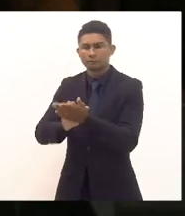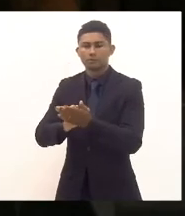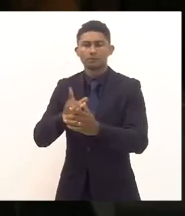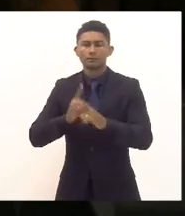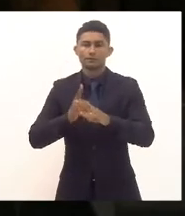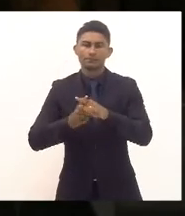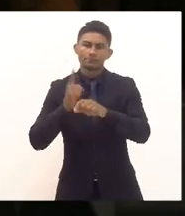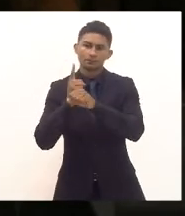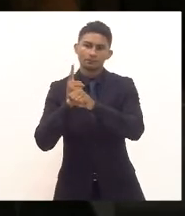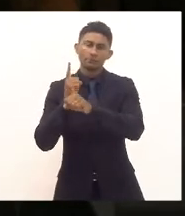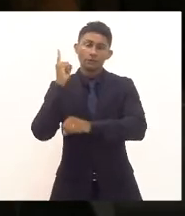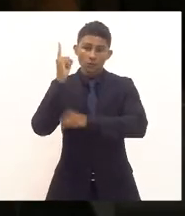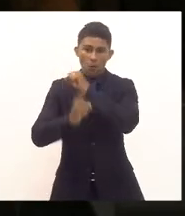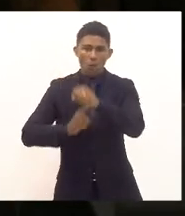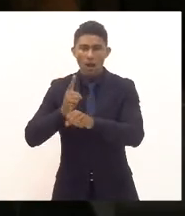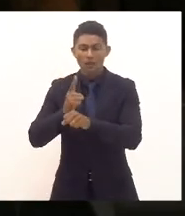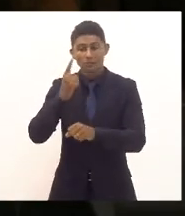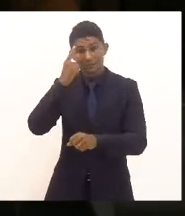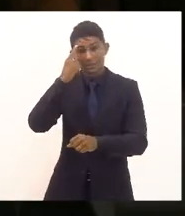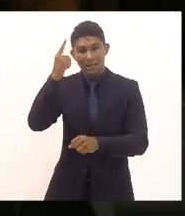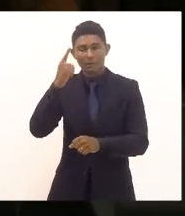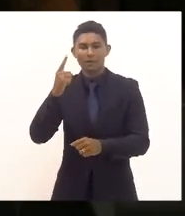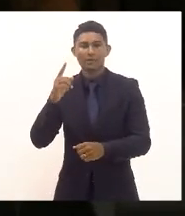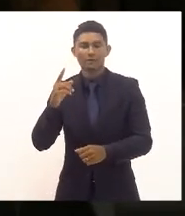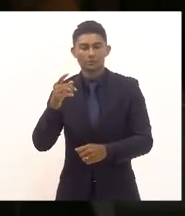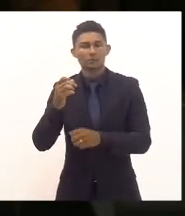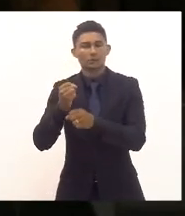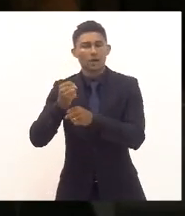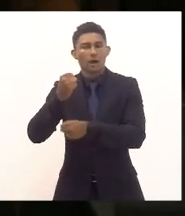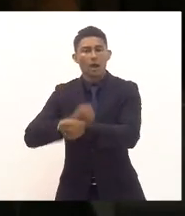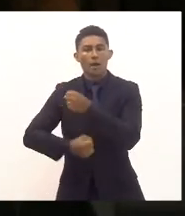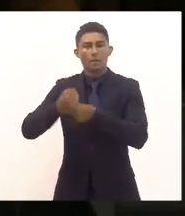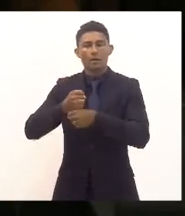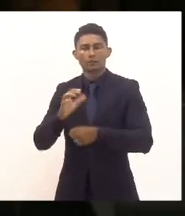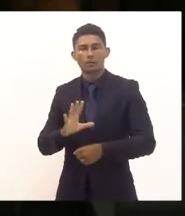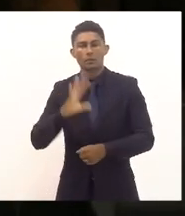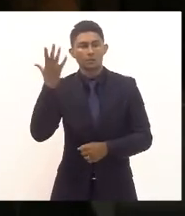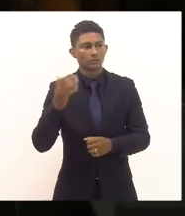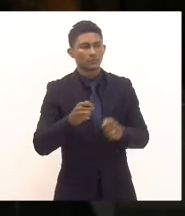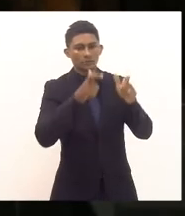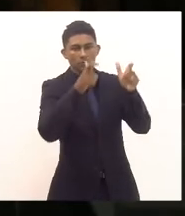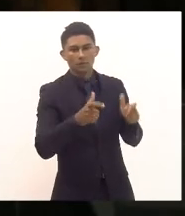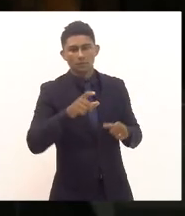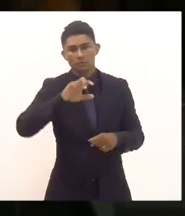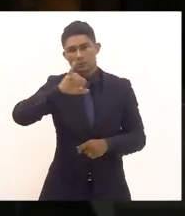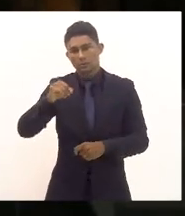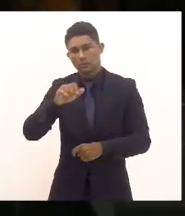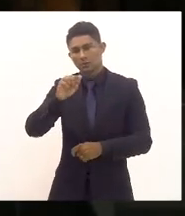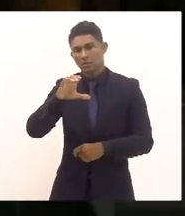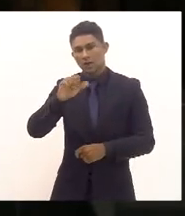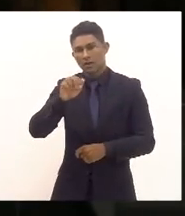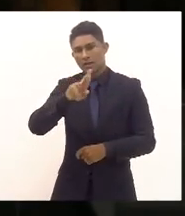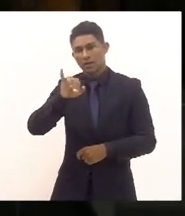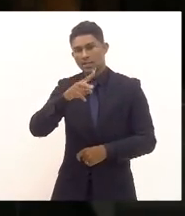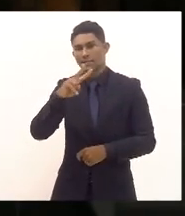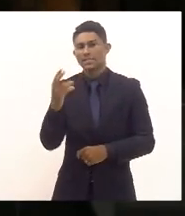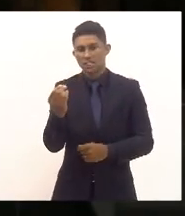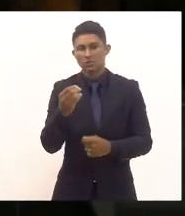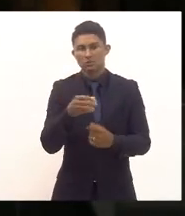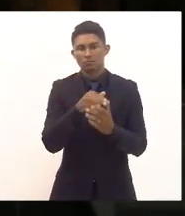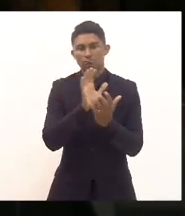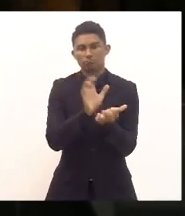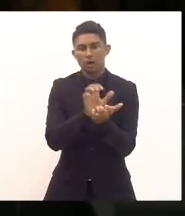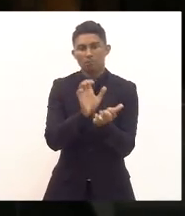um ano daquela faxina que aconteceu e no Jacarezinho já aconteceu